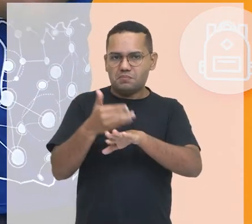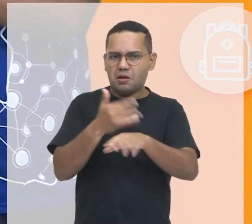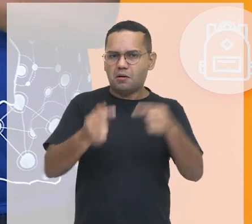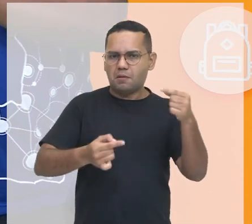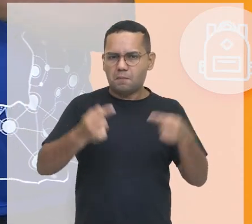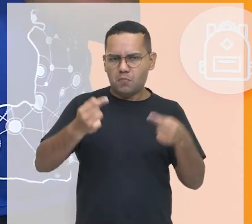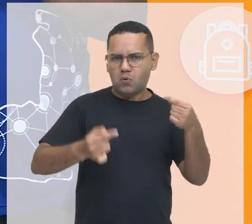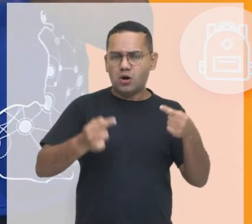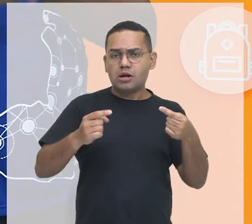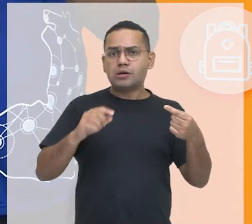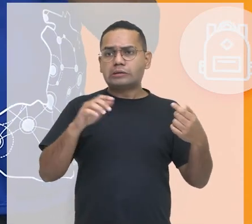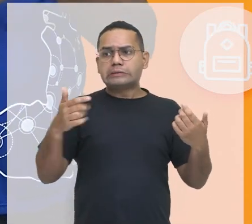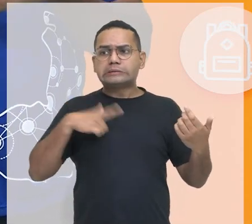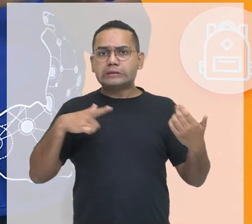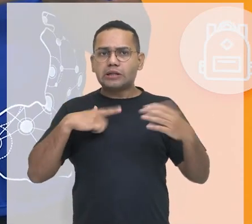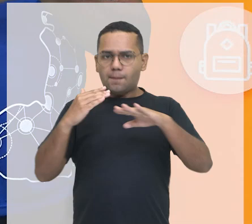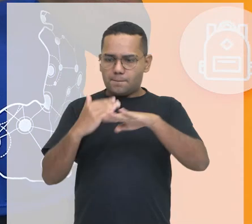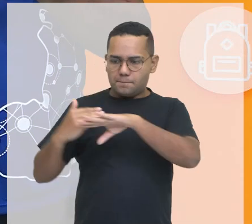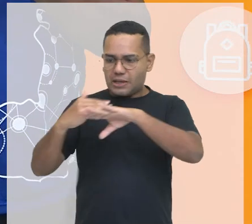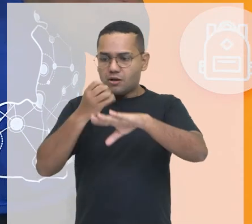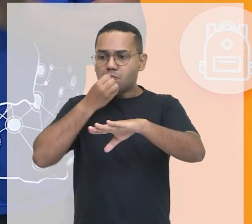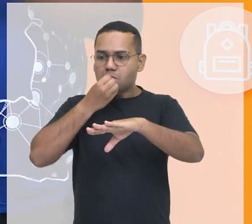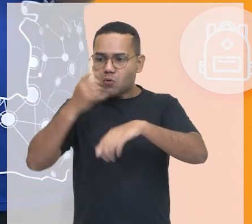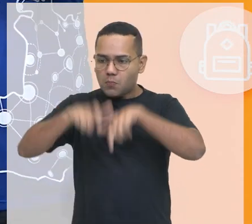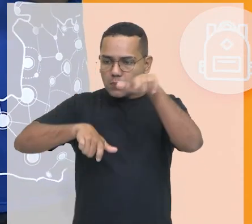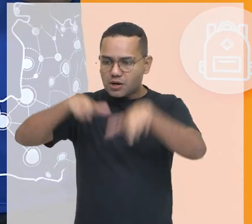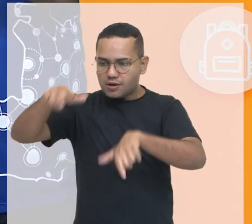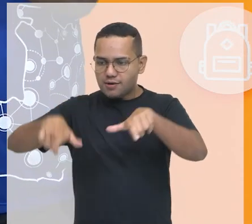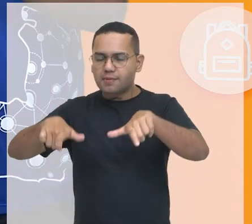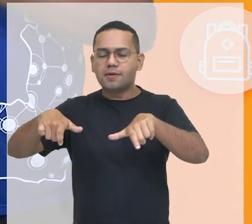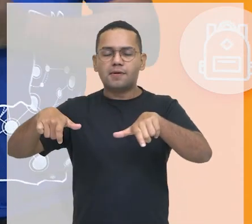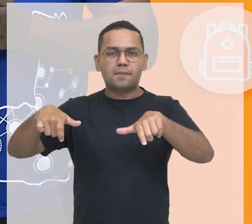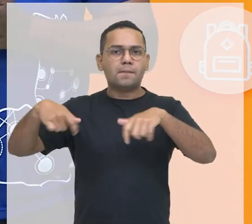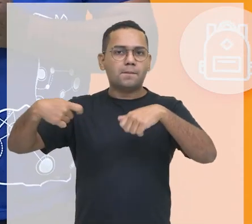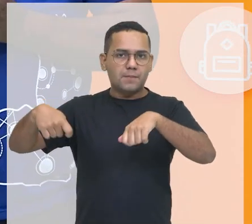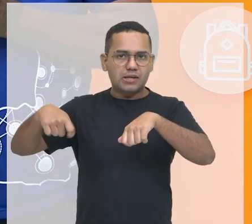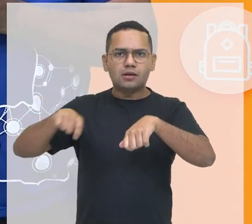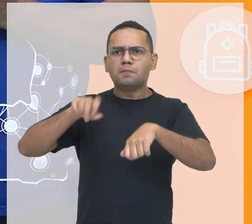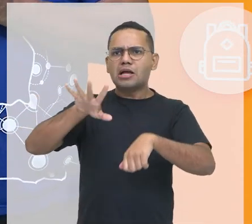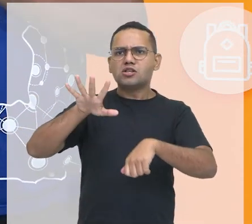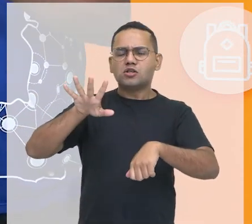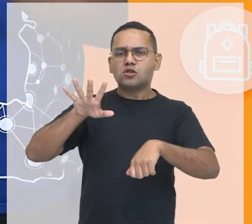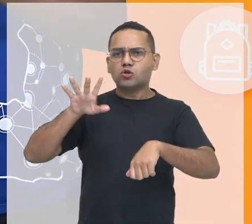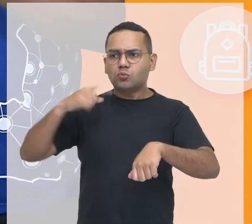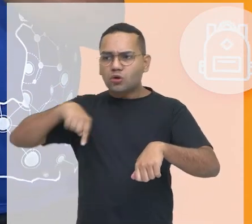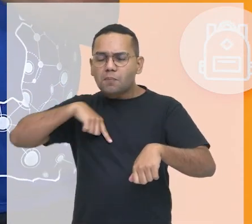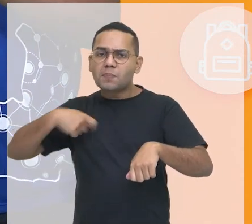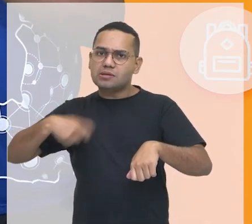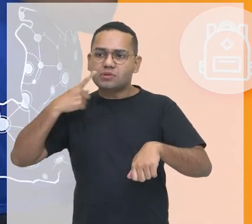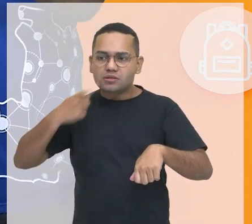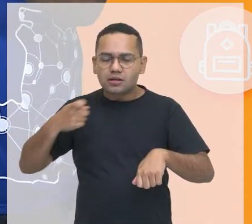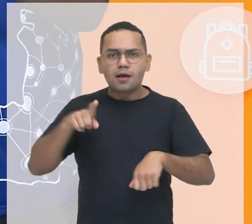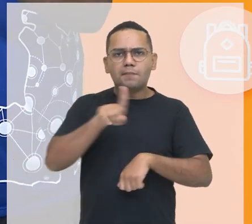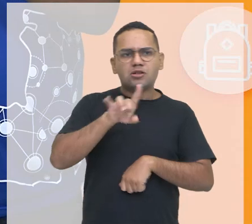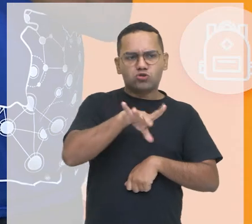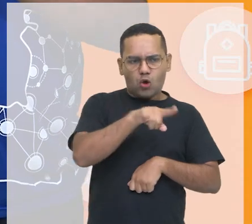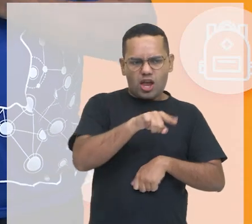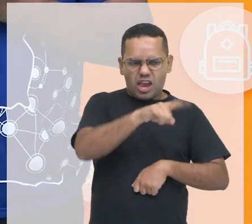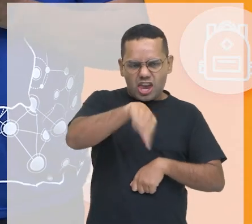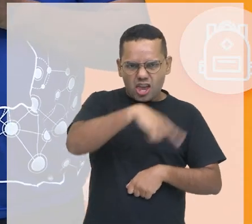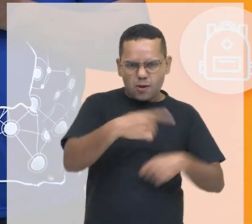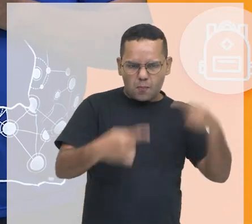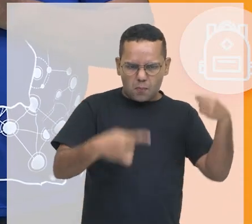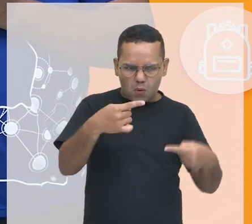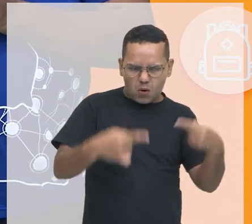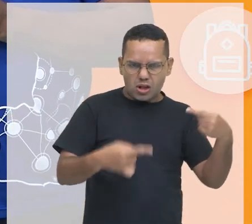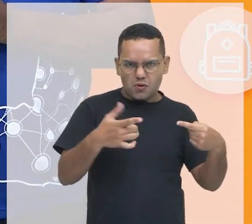comum, é preciso que haja engajamento político. Só os políticos não vão dar conta. Só os políticos não vão se interessar